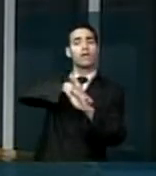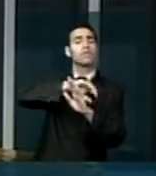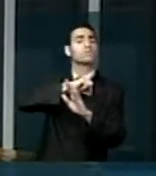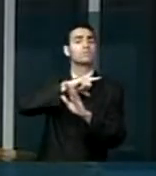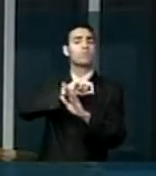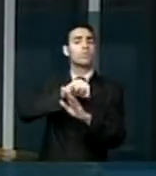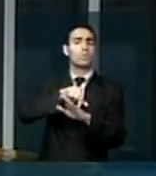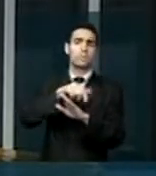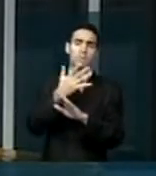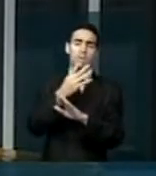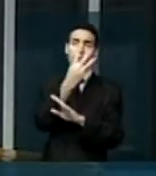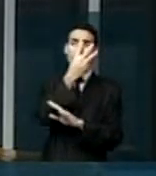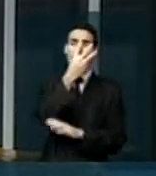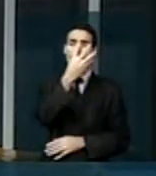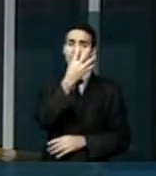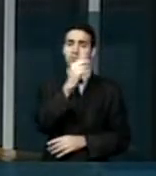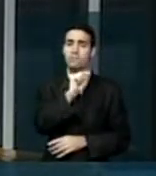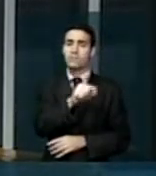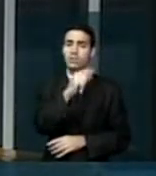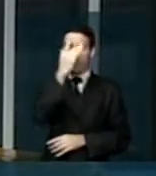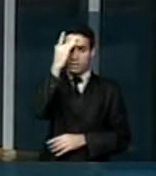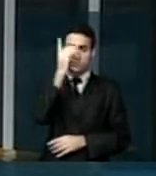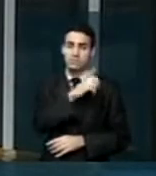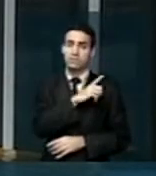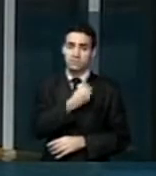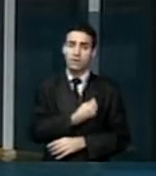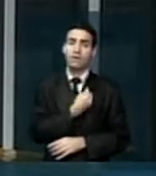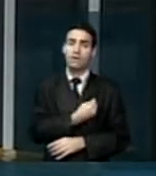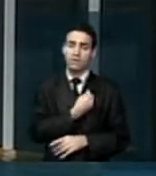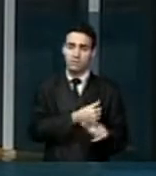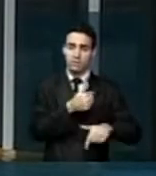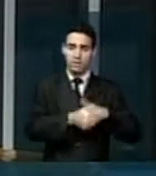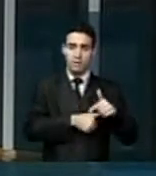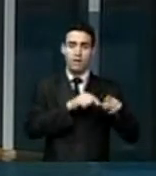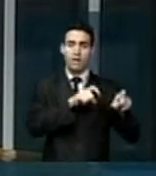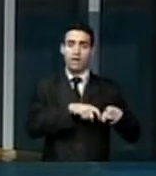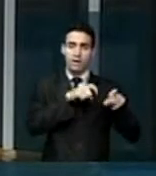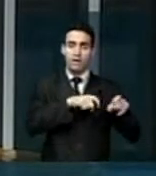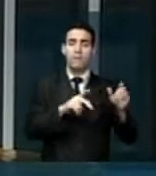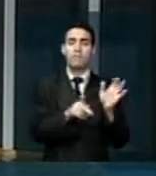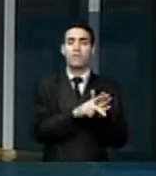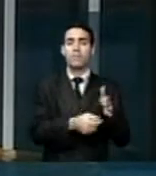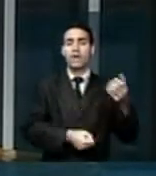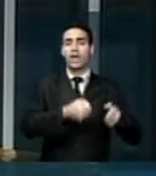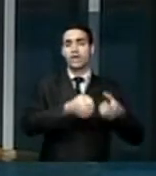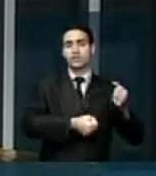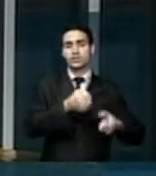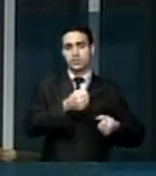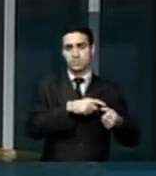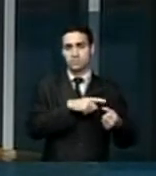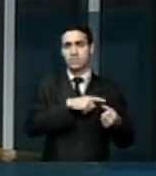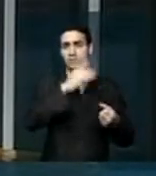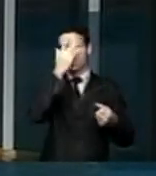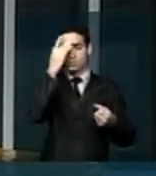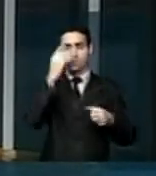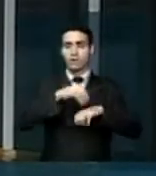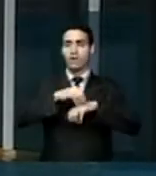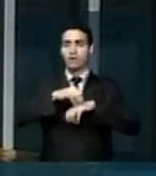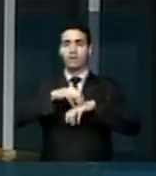quase 4.000 pessoas da cadeia produtiva do leite, entre